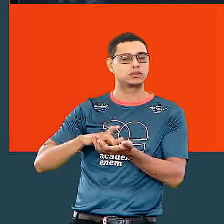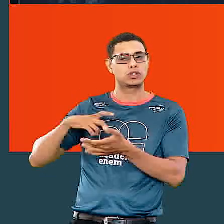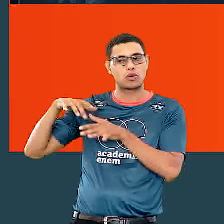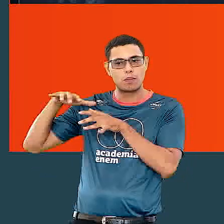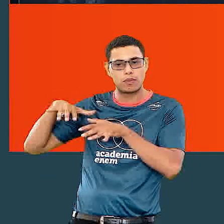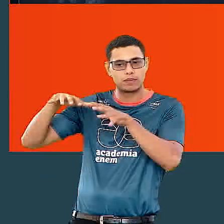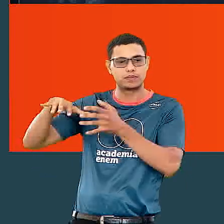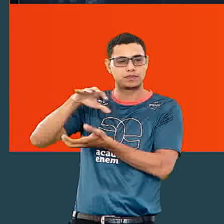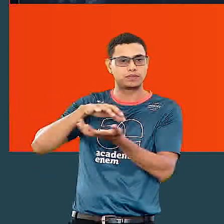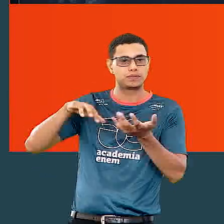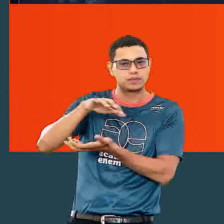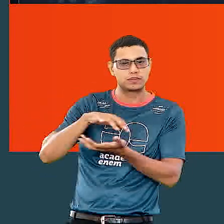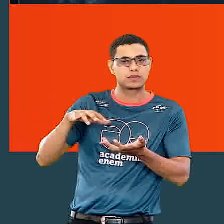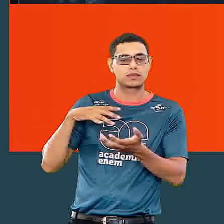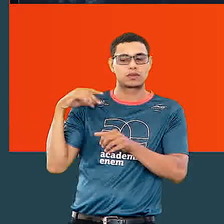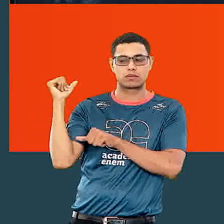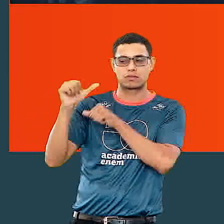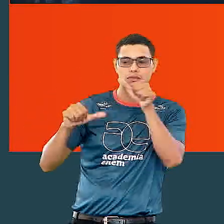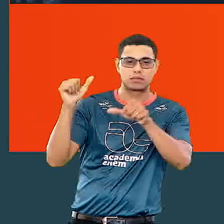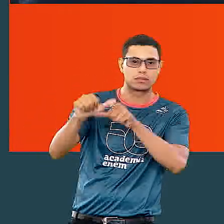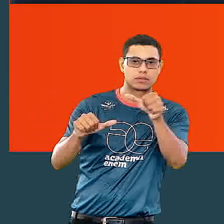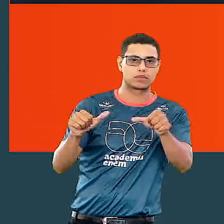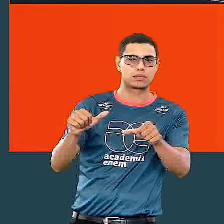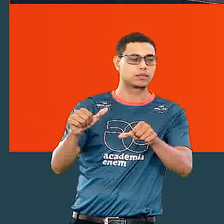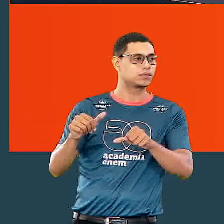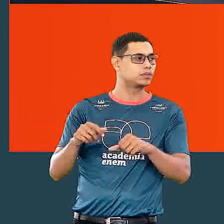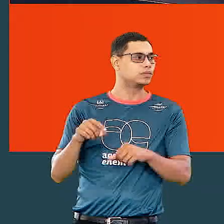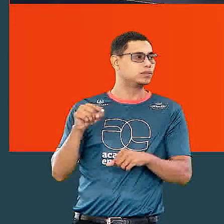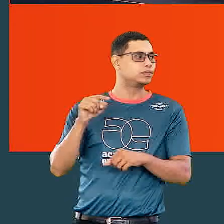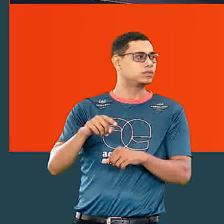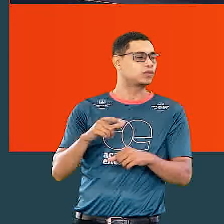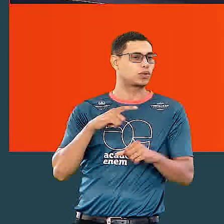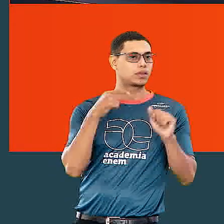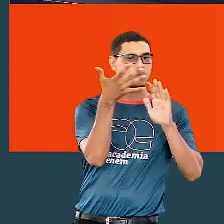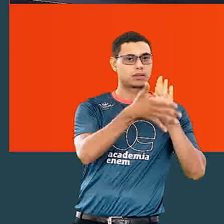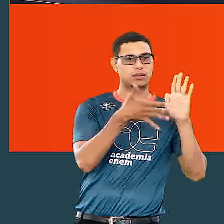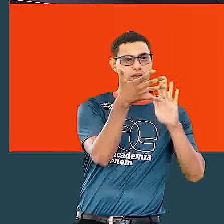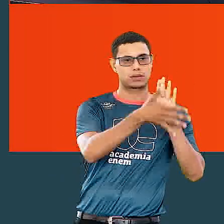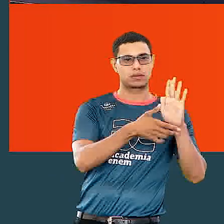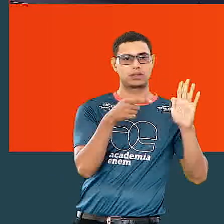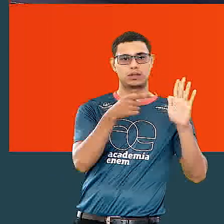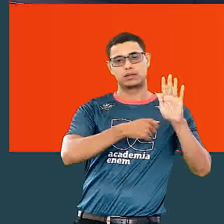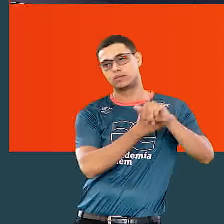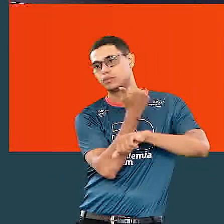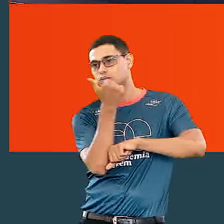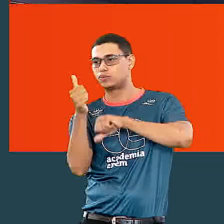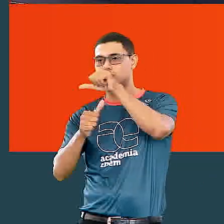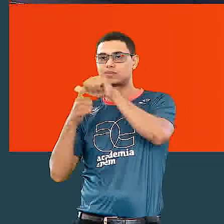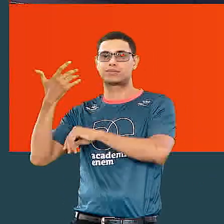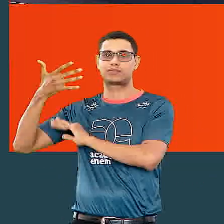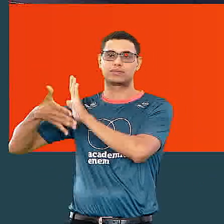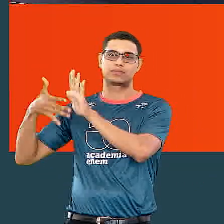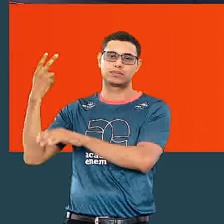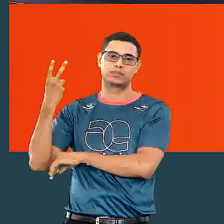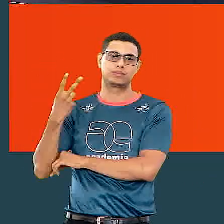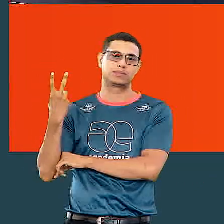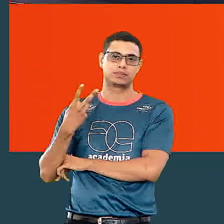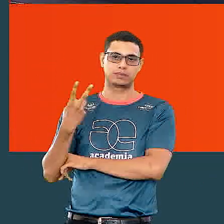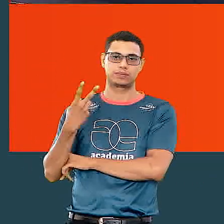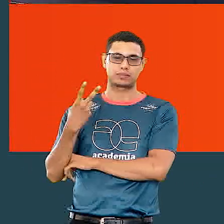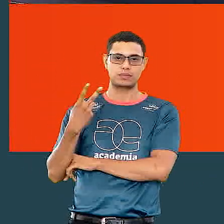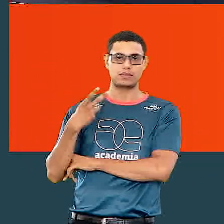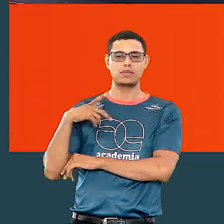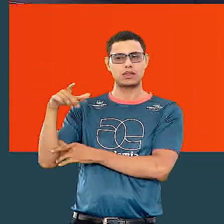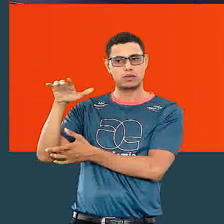movimento revolucionário que transformou esse primeiro texto no segundo. Isso foi